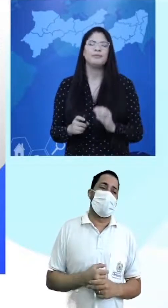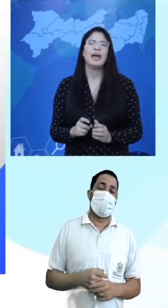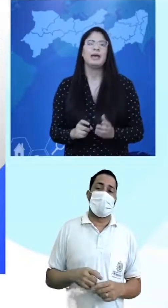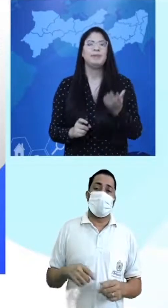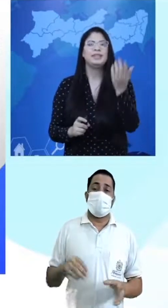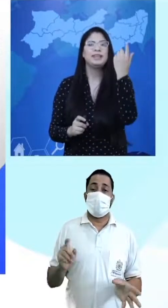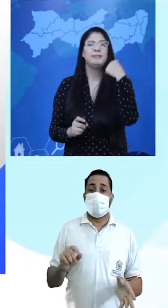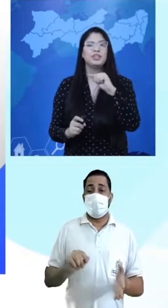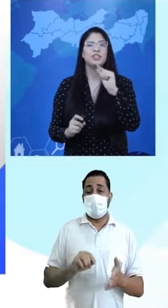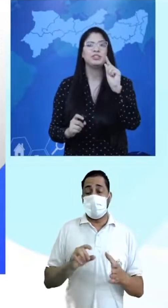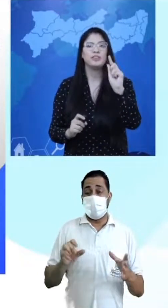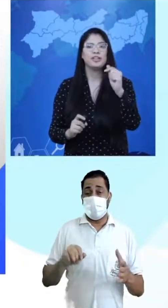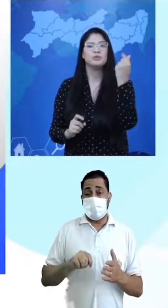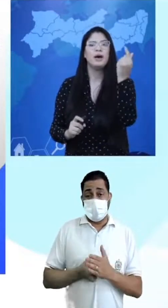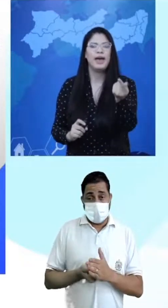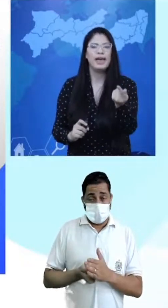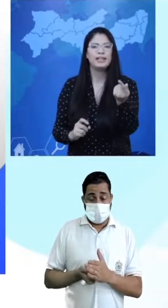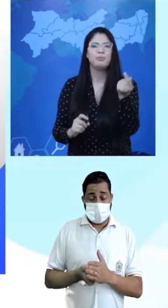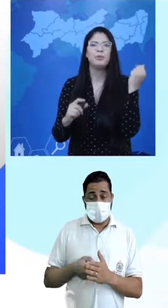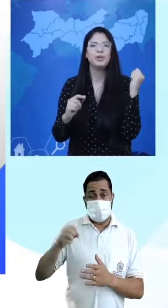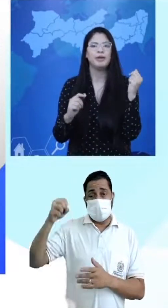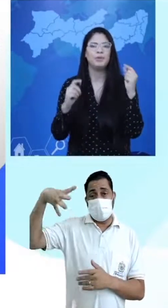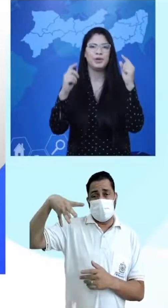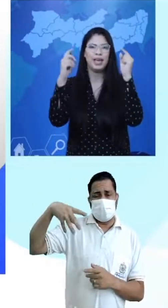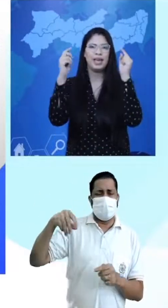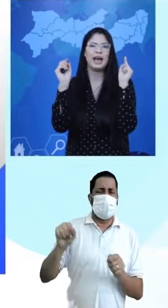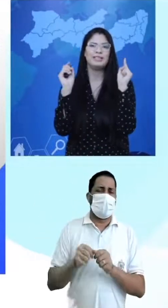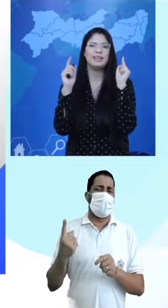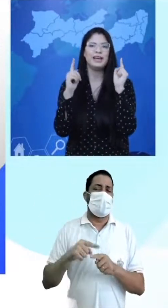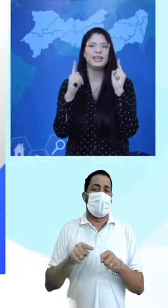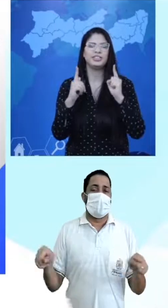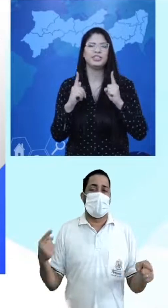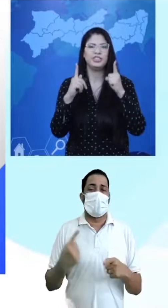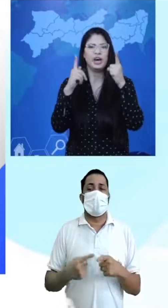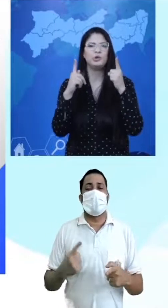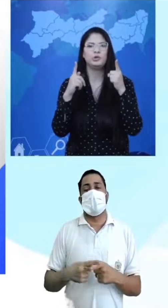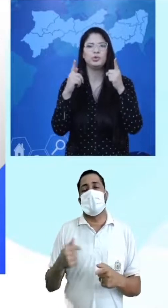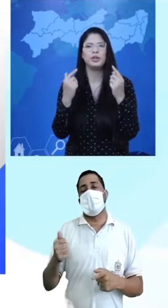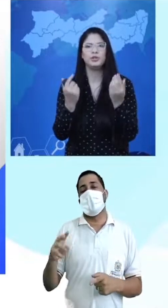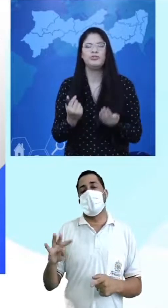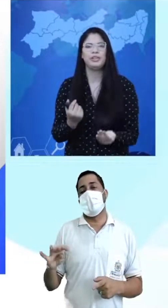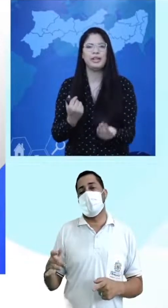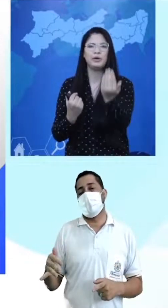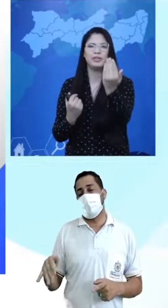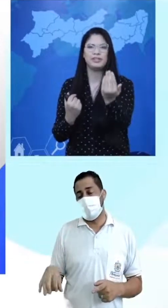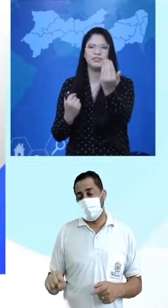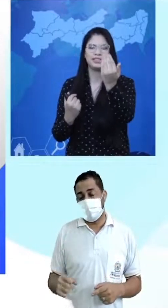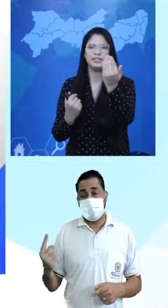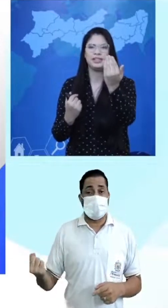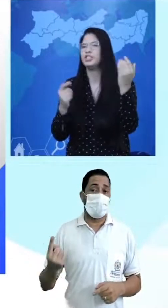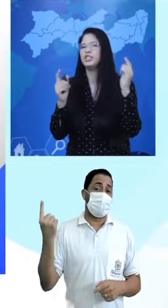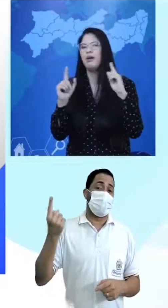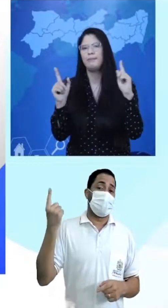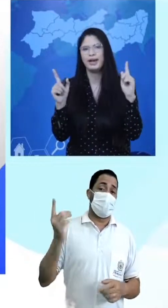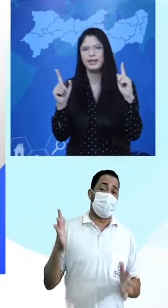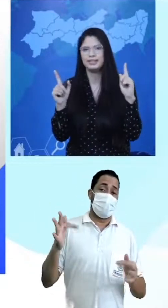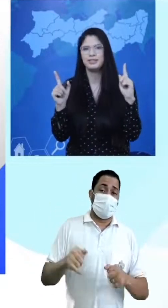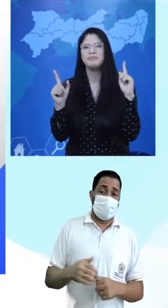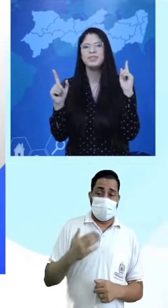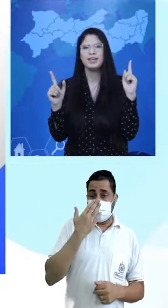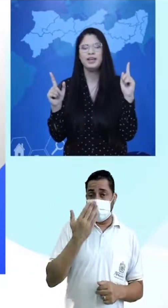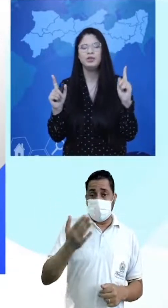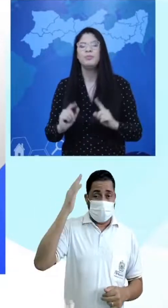luminária. Aí percebam que a gente só fez uma reta, por quê? Porque as arestas de altura do final dessa face de trás não